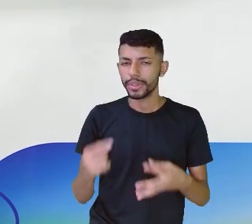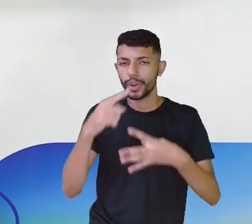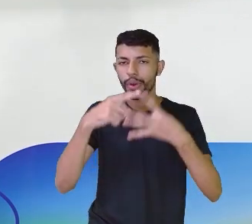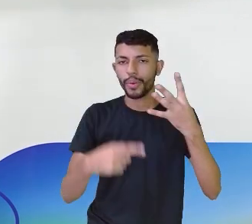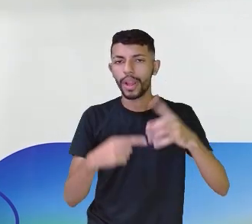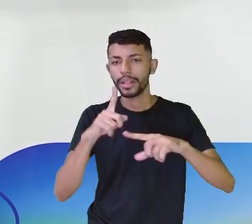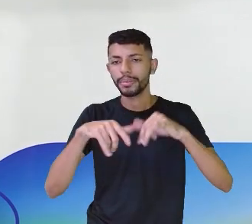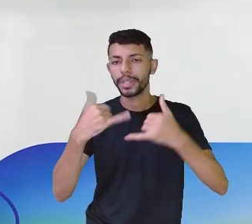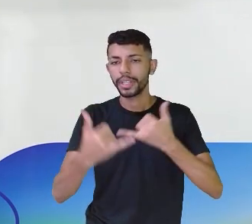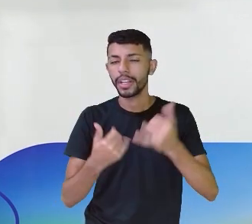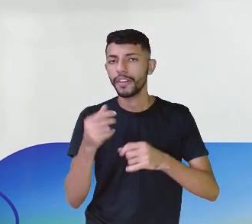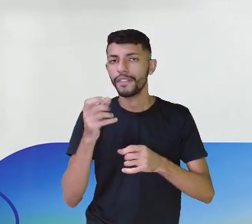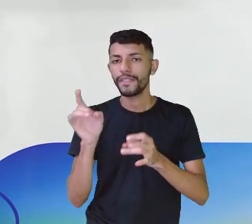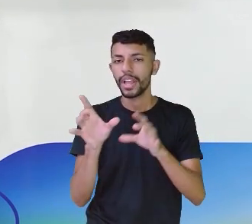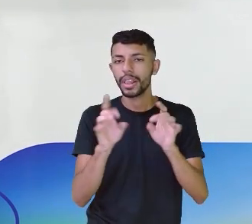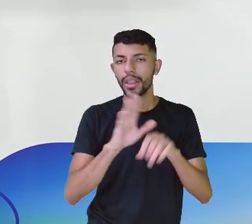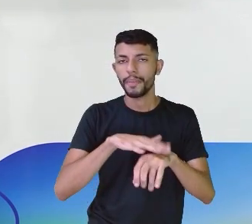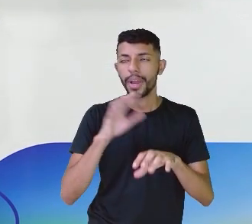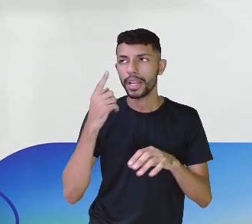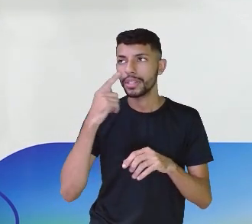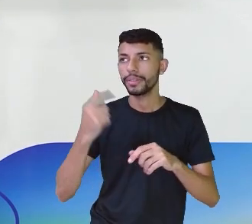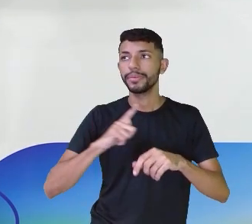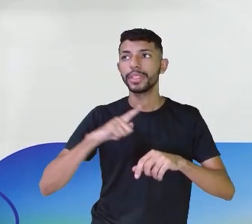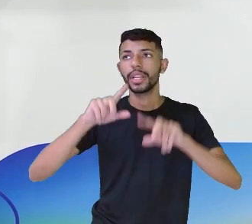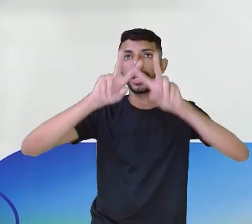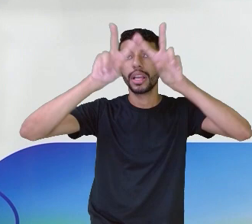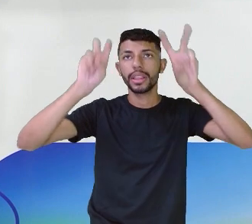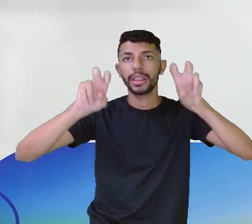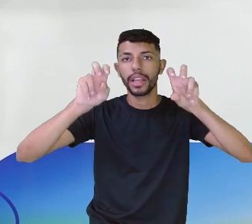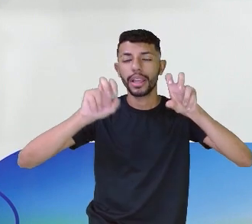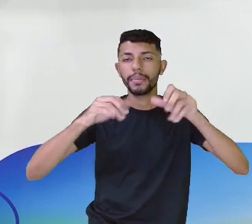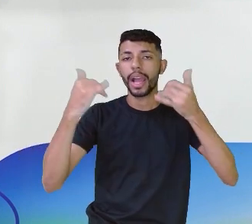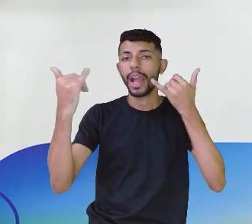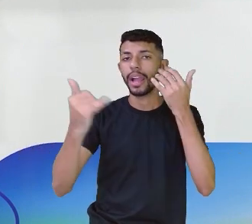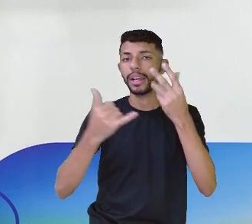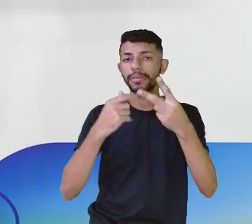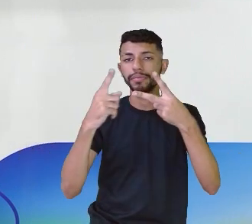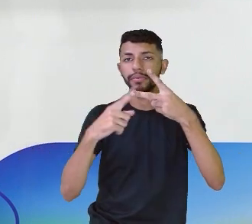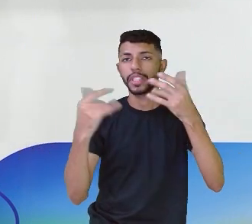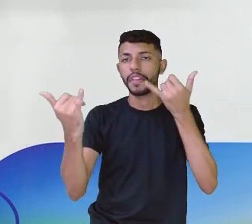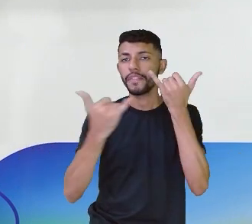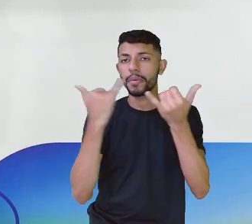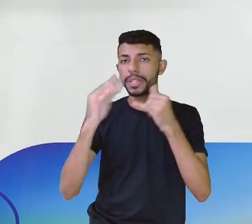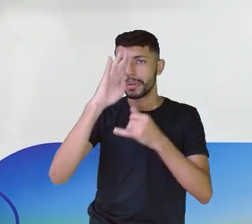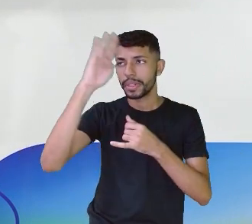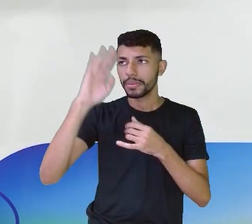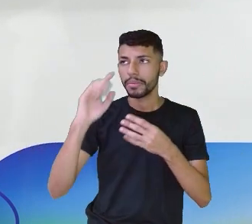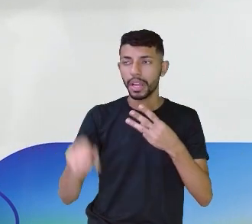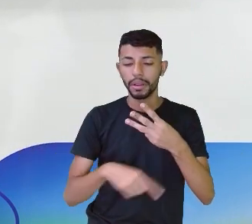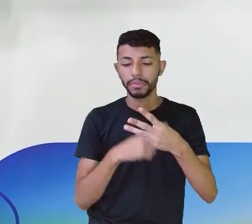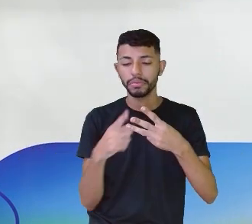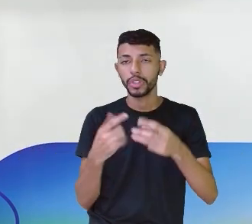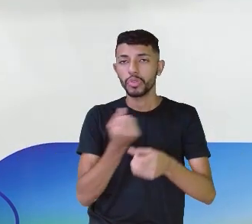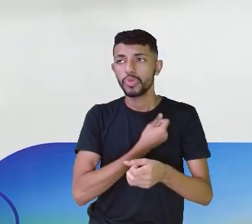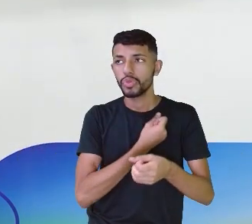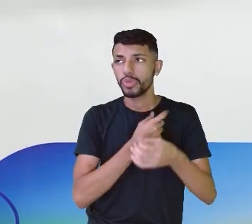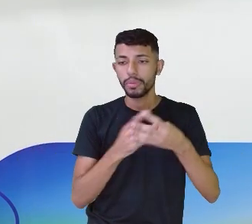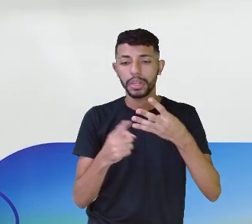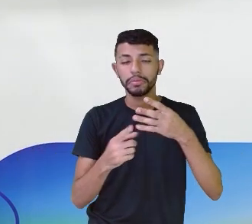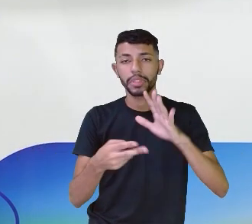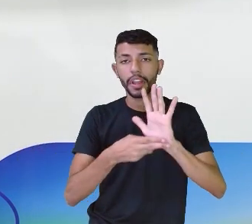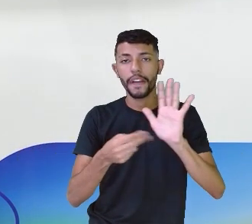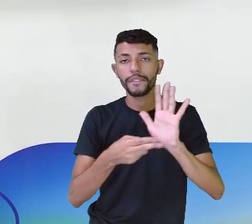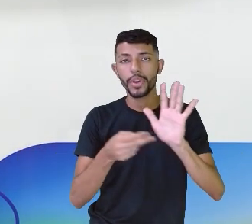vendidos. Tem o meu título, as minhas informações principais, os meus números e a minha